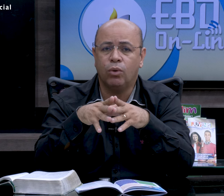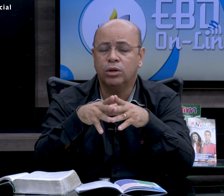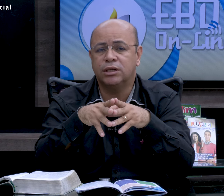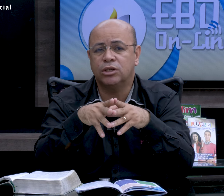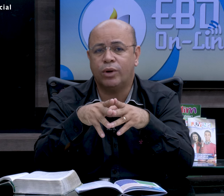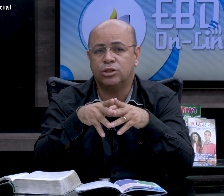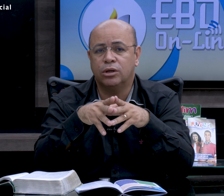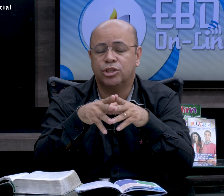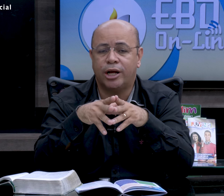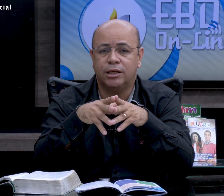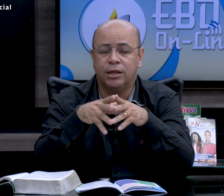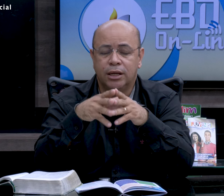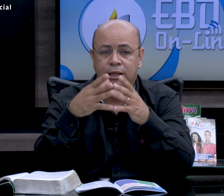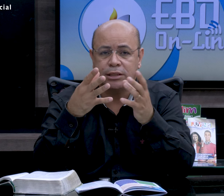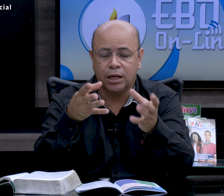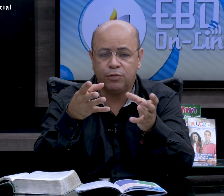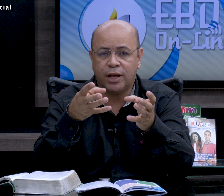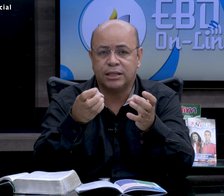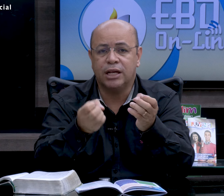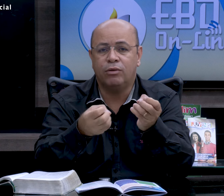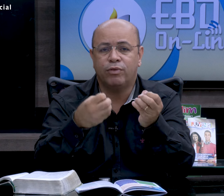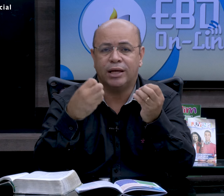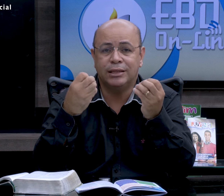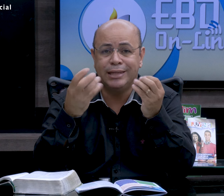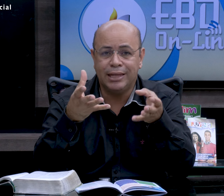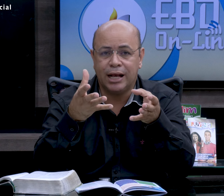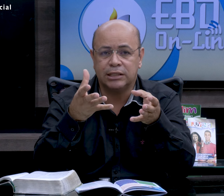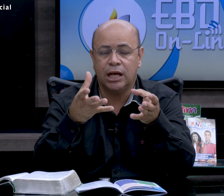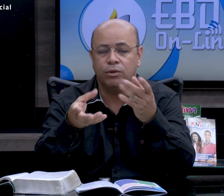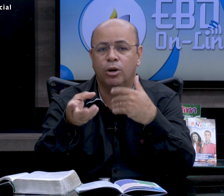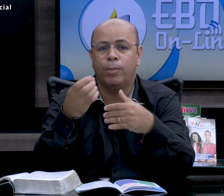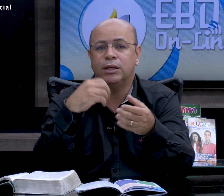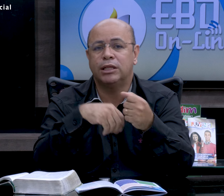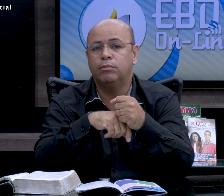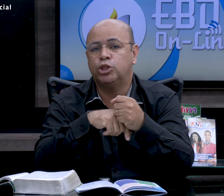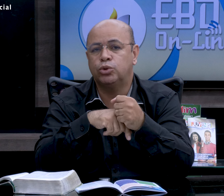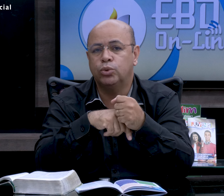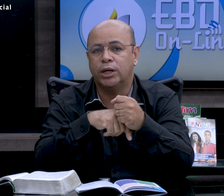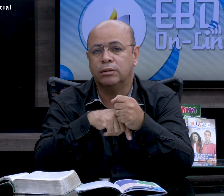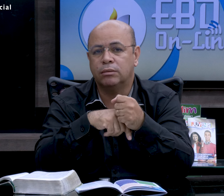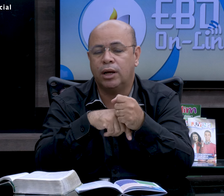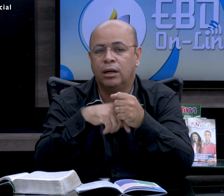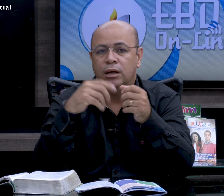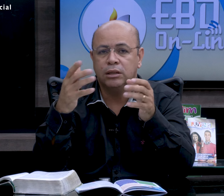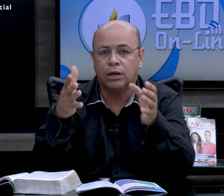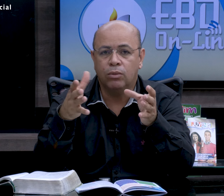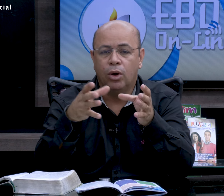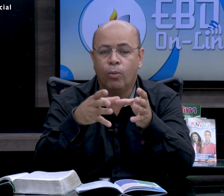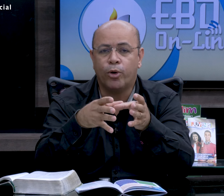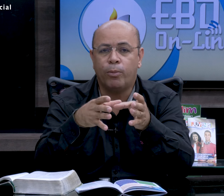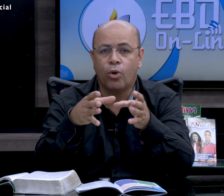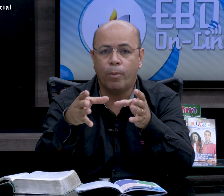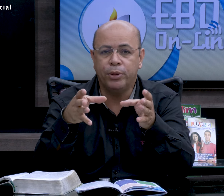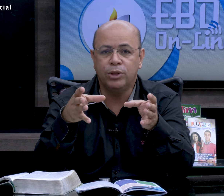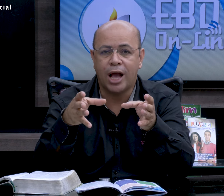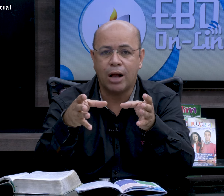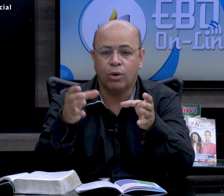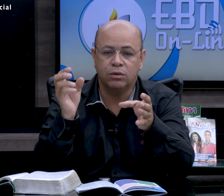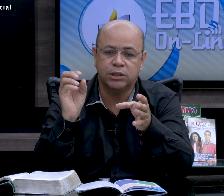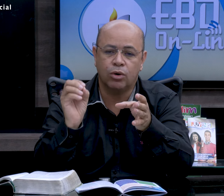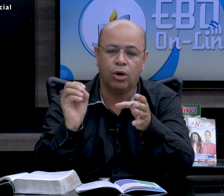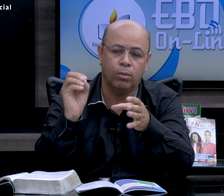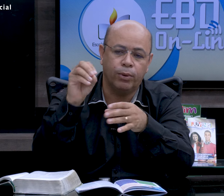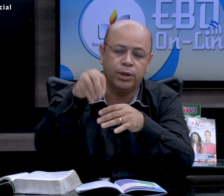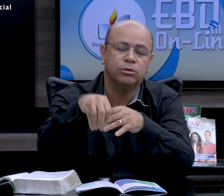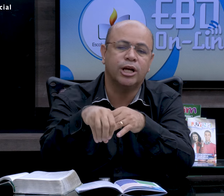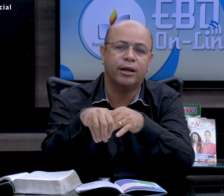trabalharem com outras situações Já que Santificação fala de dedicação e não pode ter mistura né então um próprio copinho de água